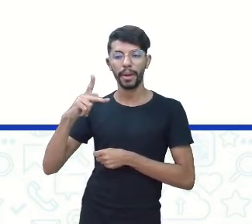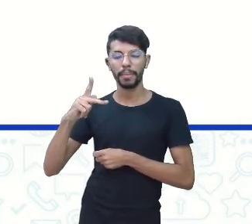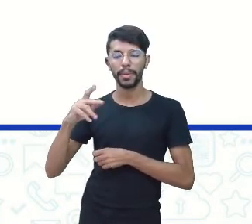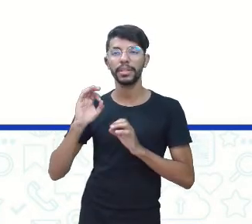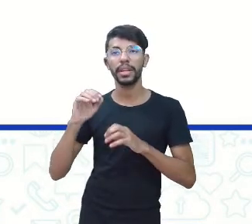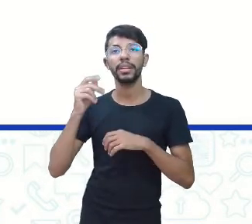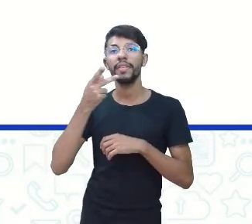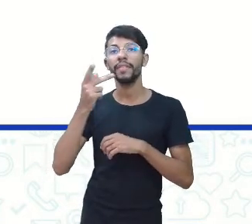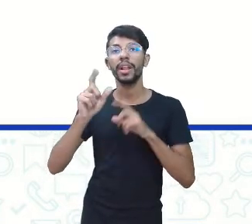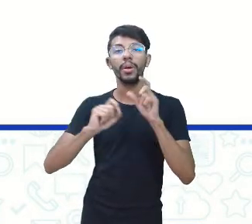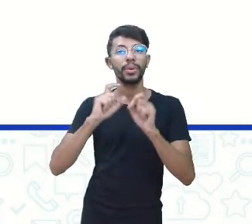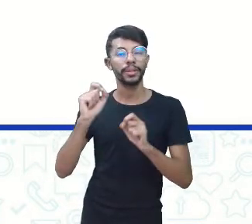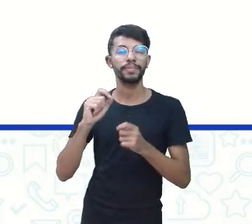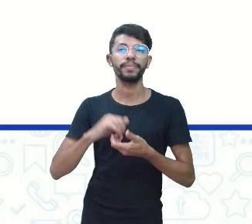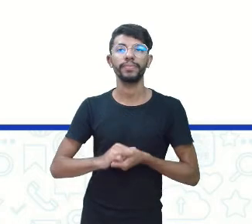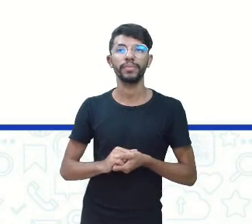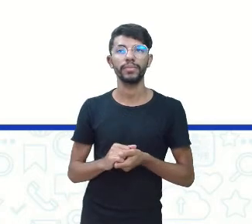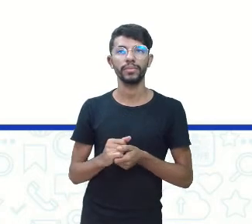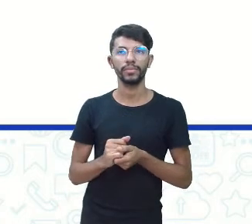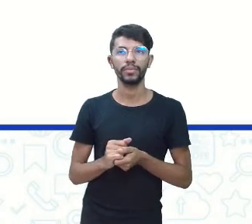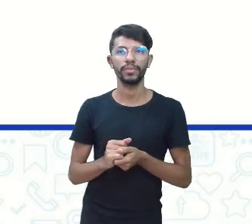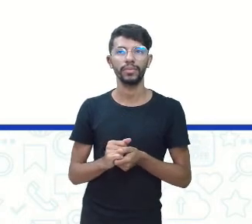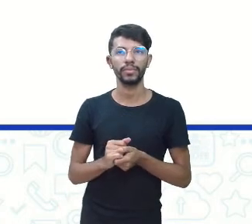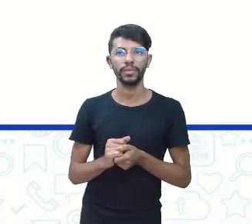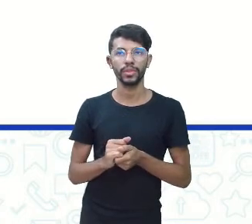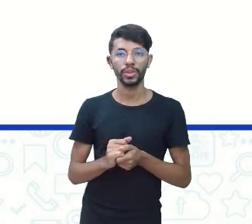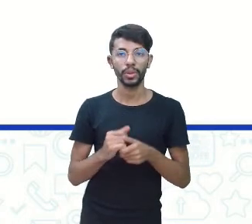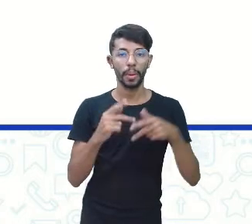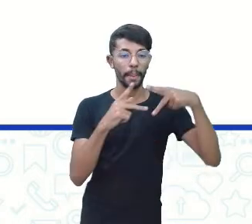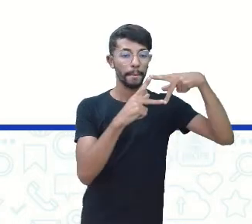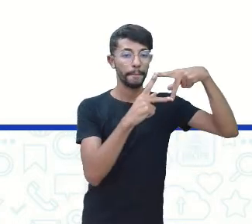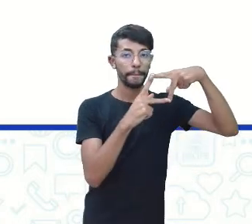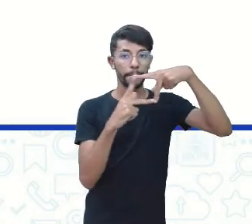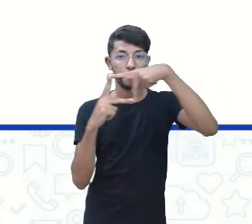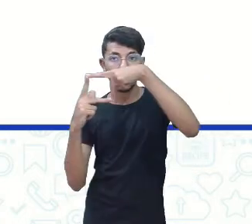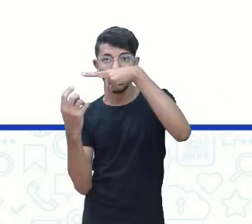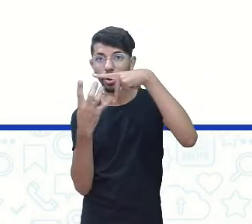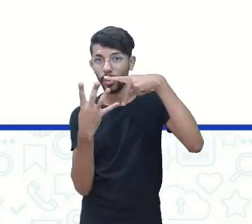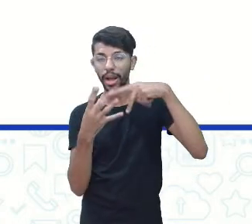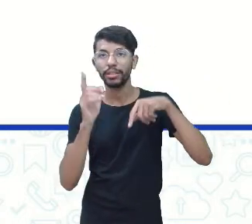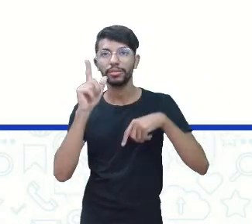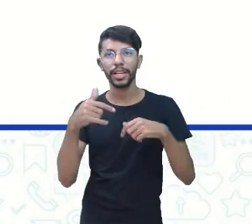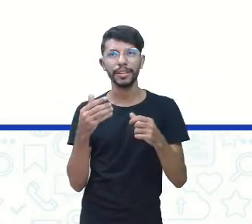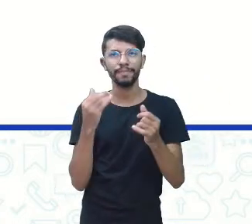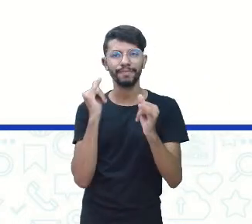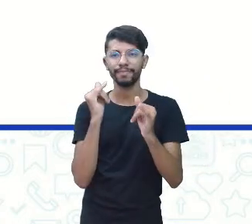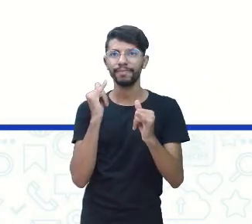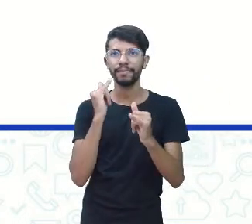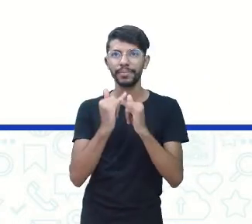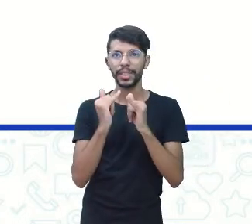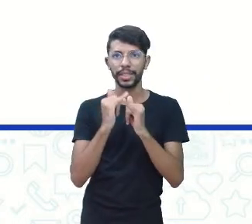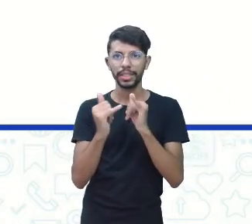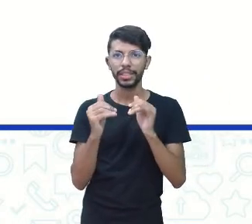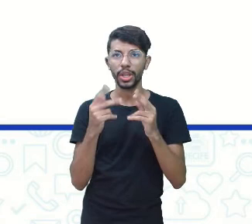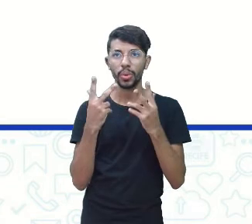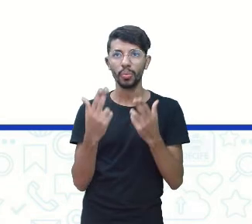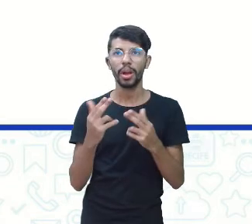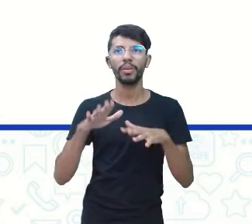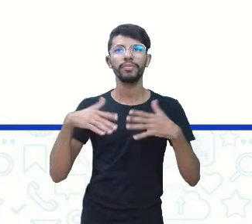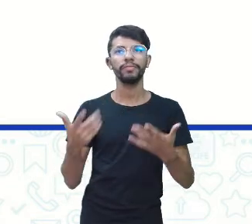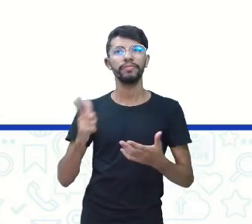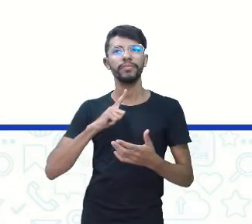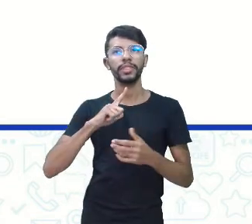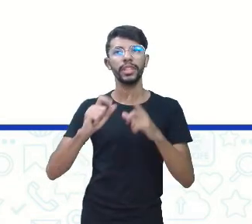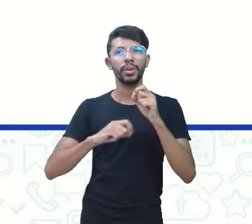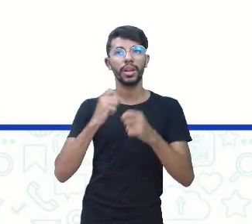assim: os 4 dados da figura são idênticos e há 3 pares de faces em contato. Qual é o valor